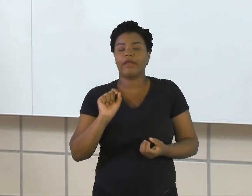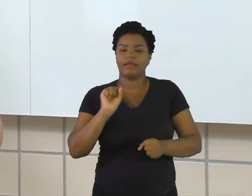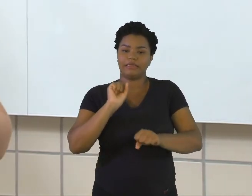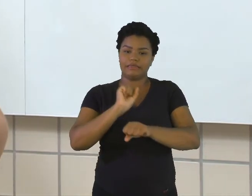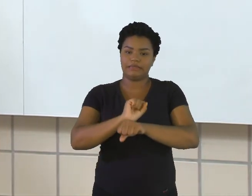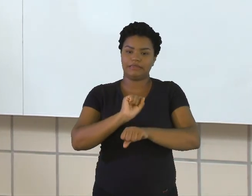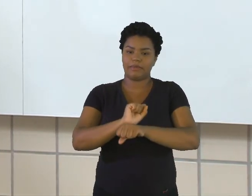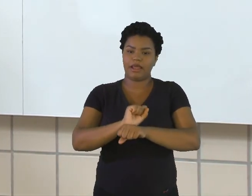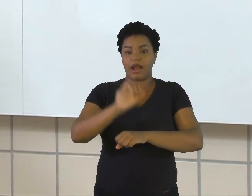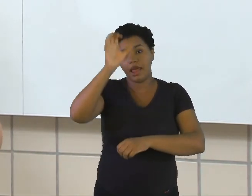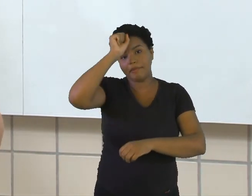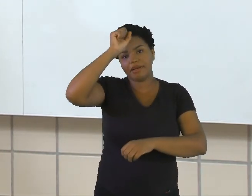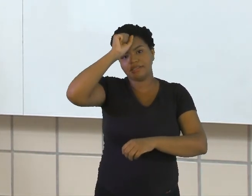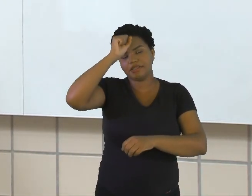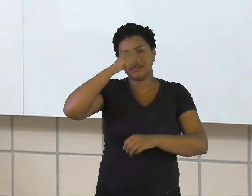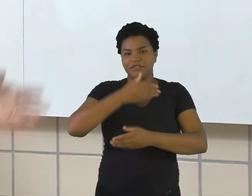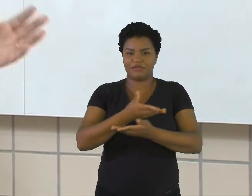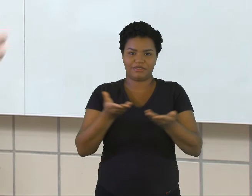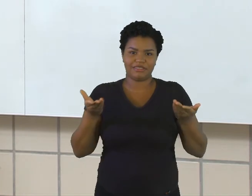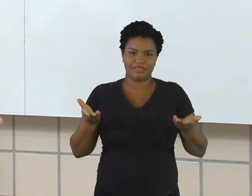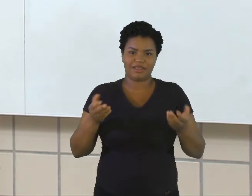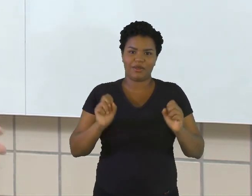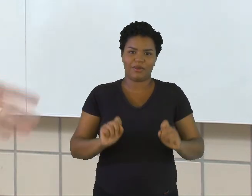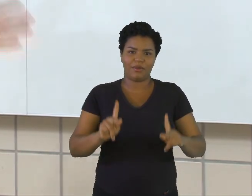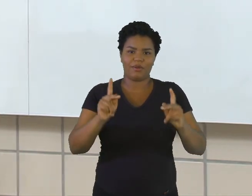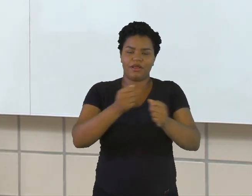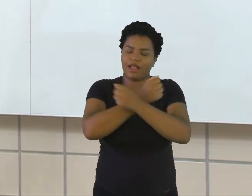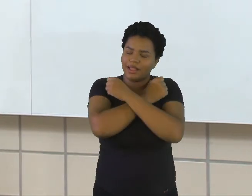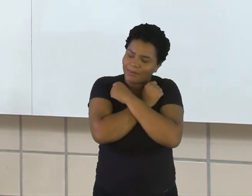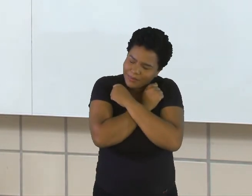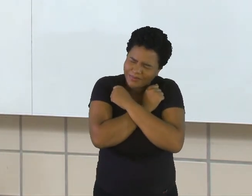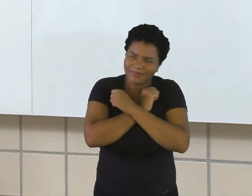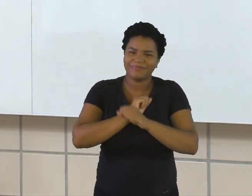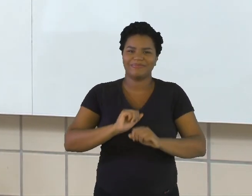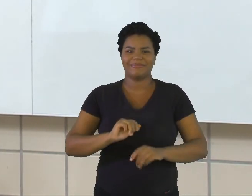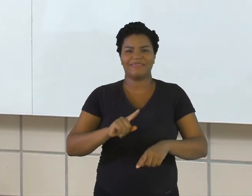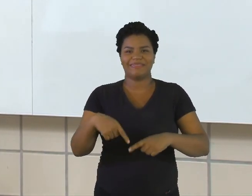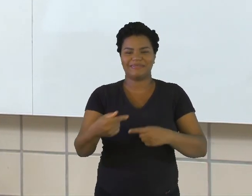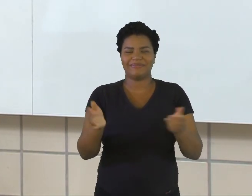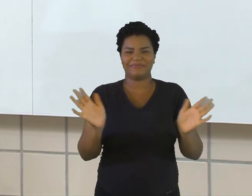a aprendizado de vocês, tá ok? Um forte abraço e até mais!